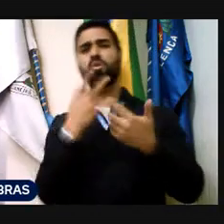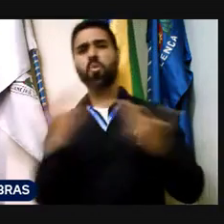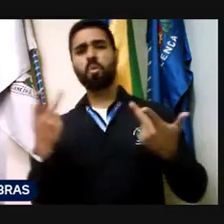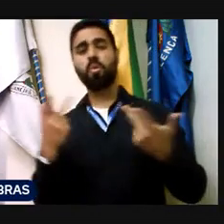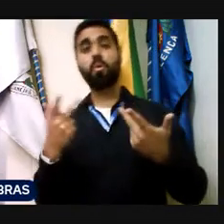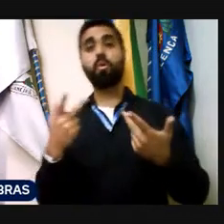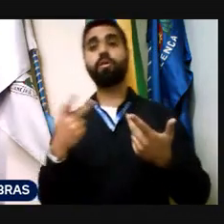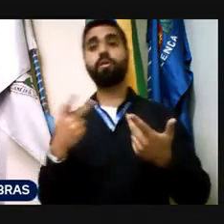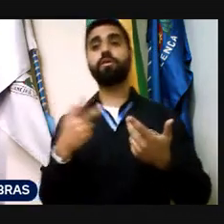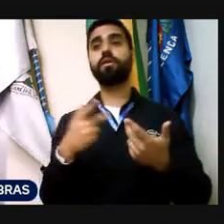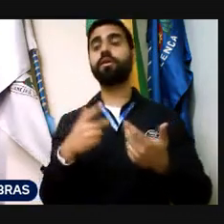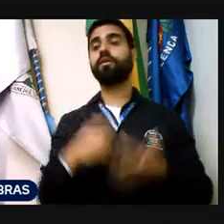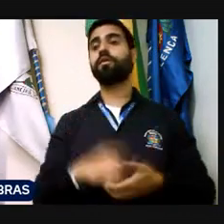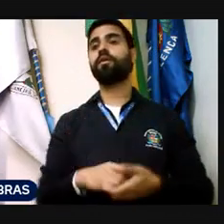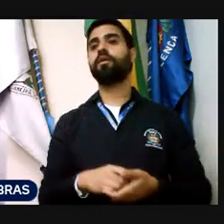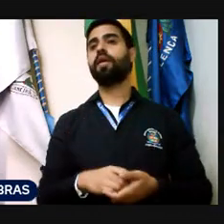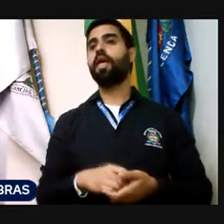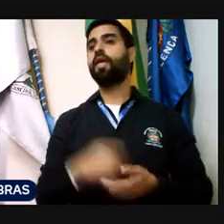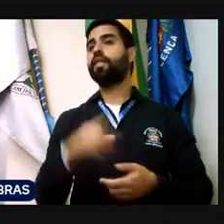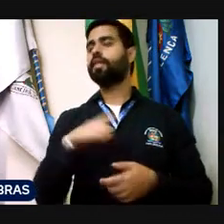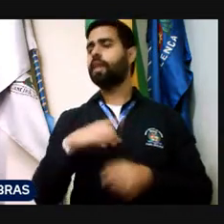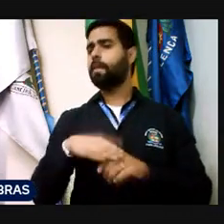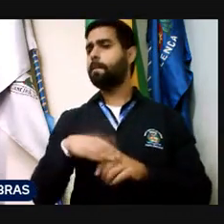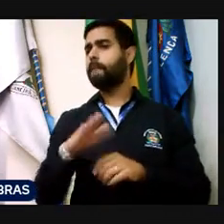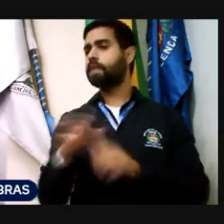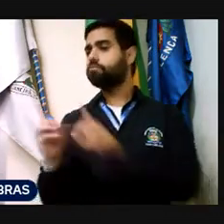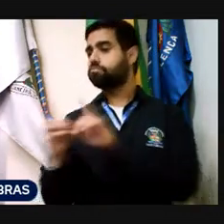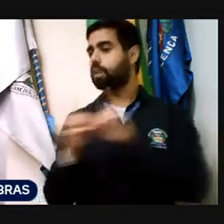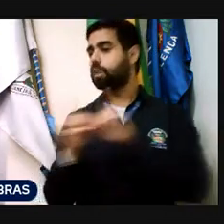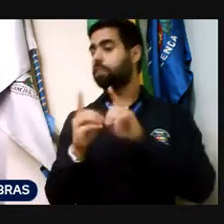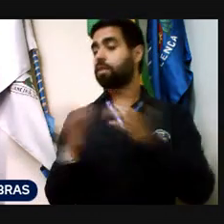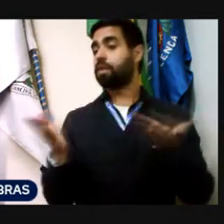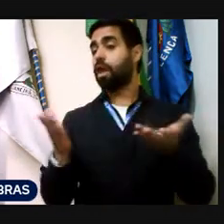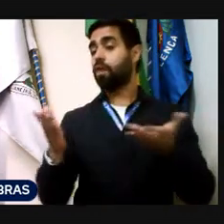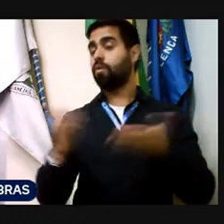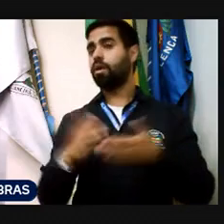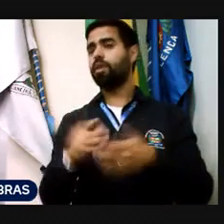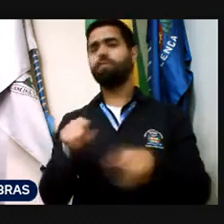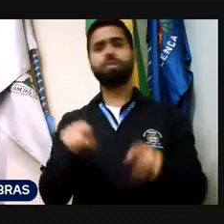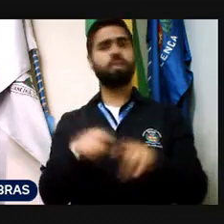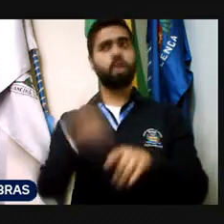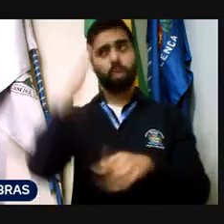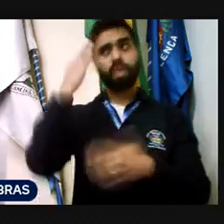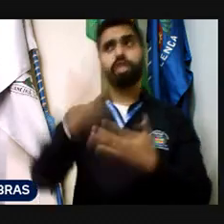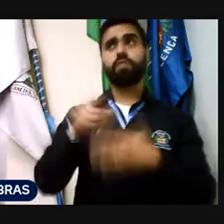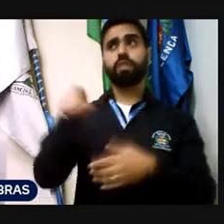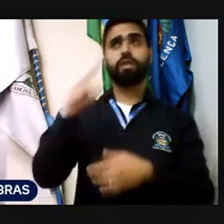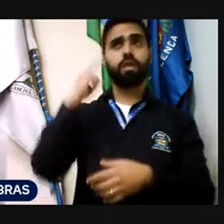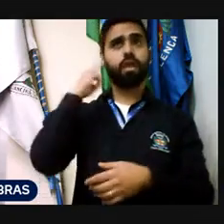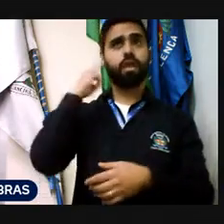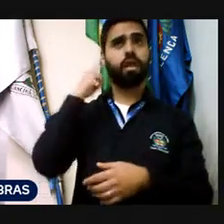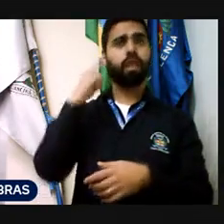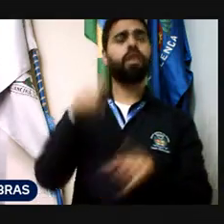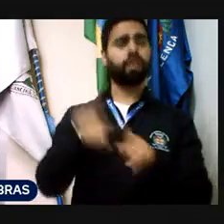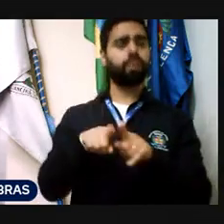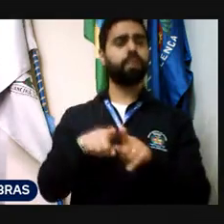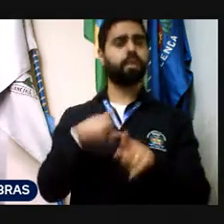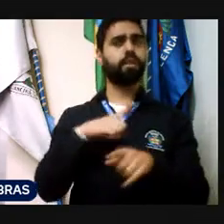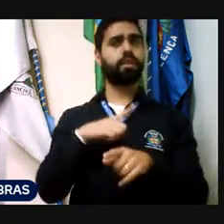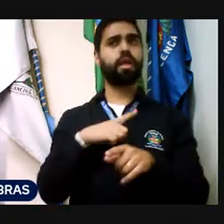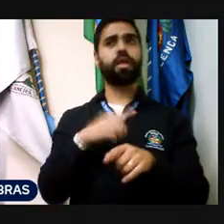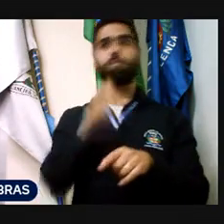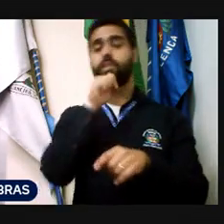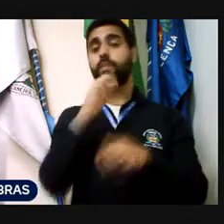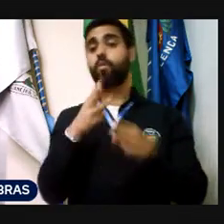os atendimentos, né? Estão tendo muito atendimento. Acredito que vocês, vereadores, têm escutado também nessas redes sociais e